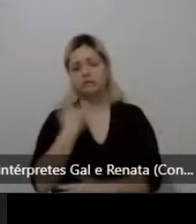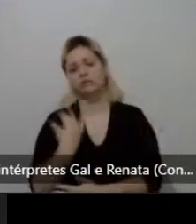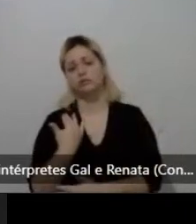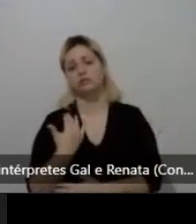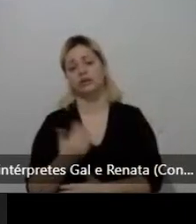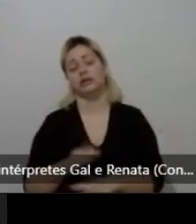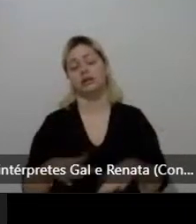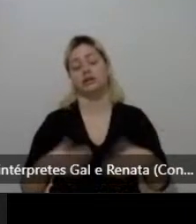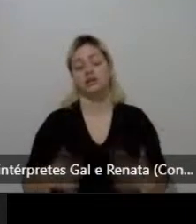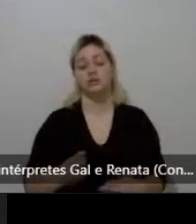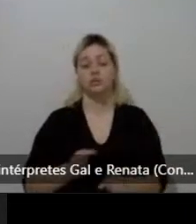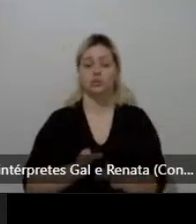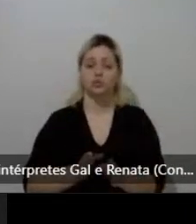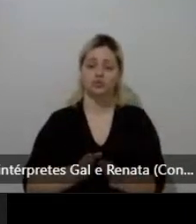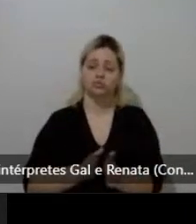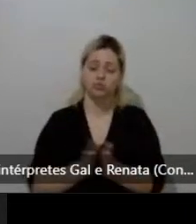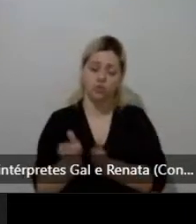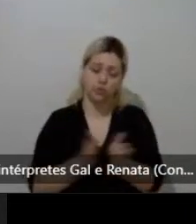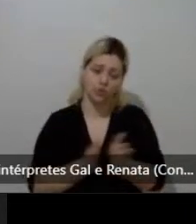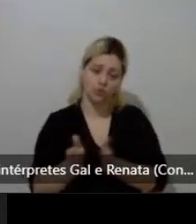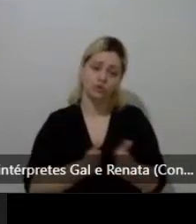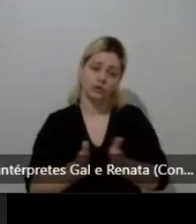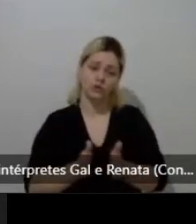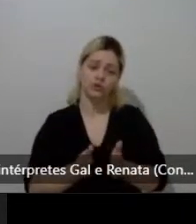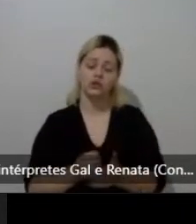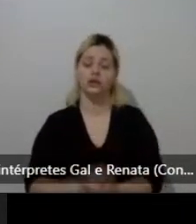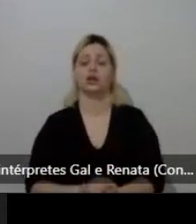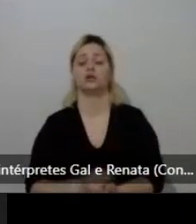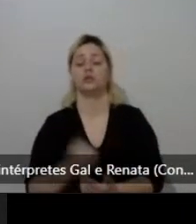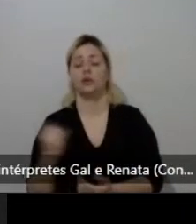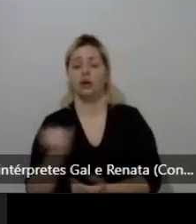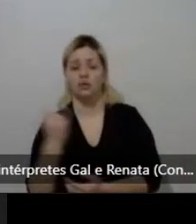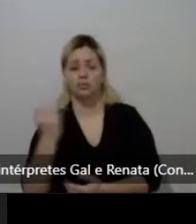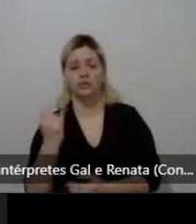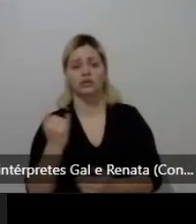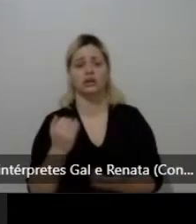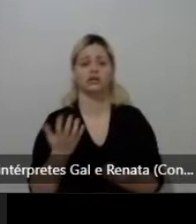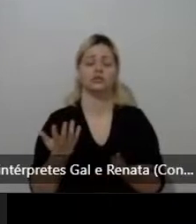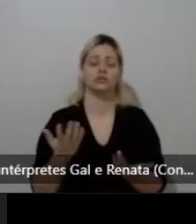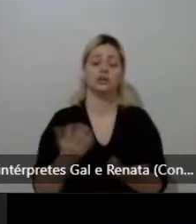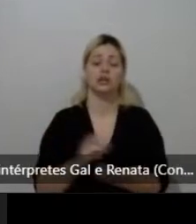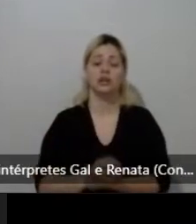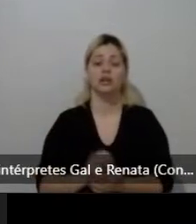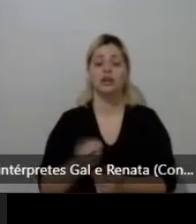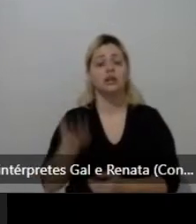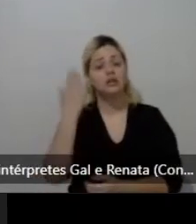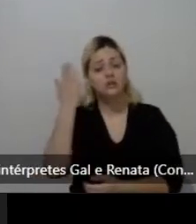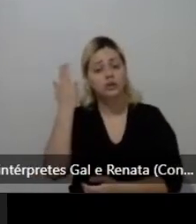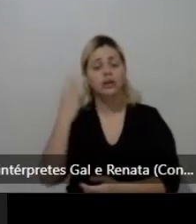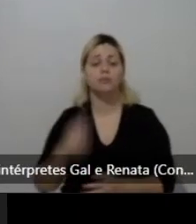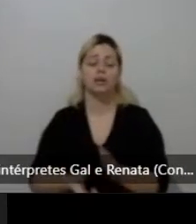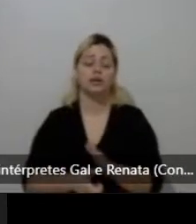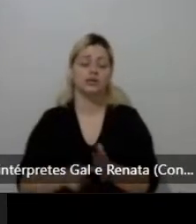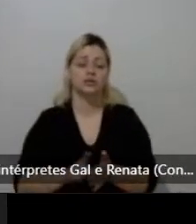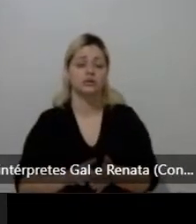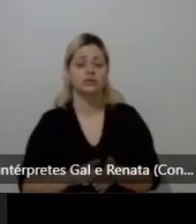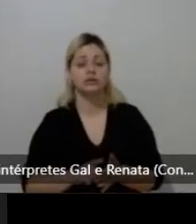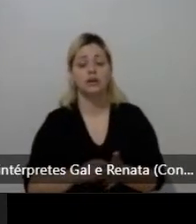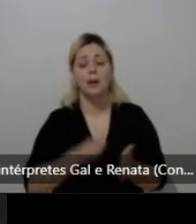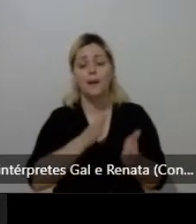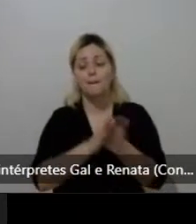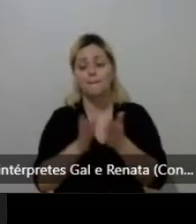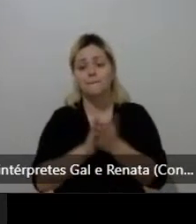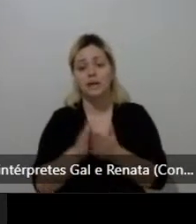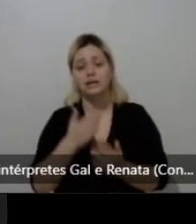E nesse sentido, por exemplo, o marco legal da regularização fundiária, construído historicamente, passa a